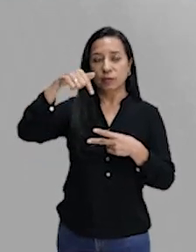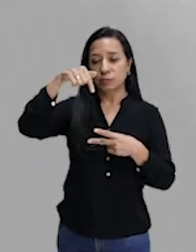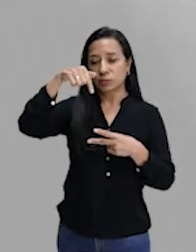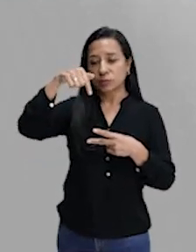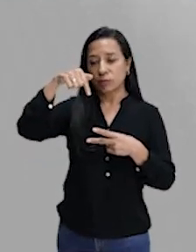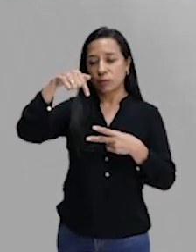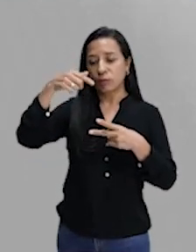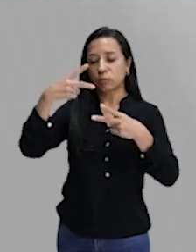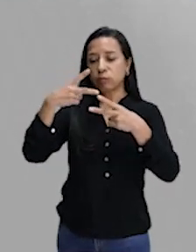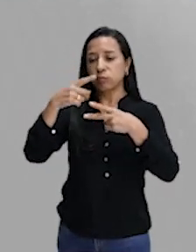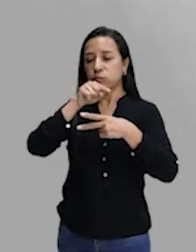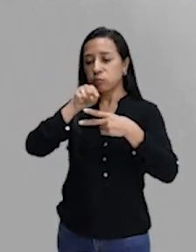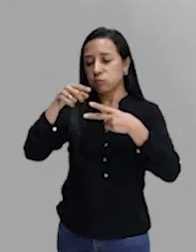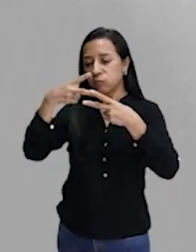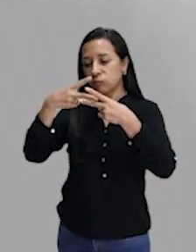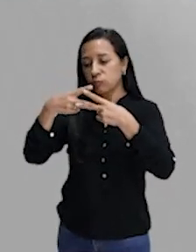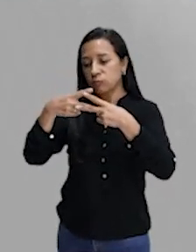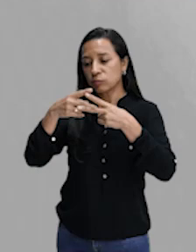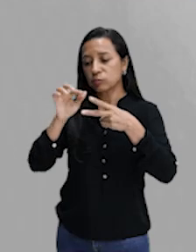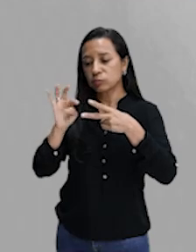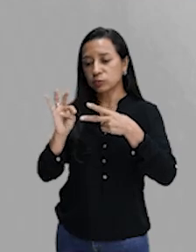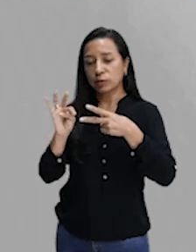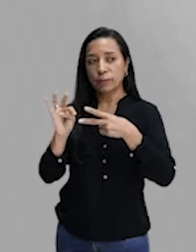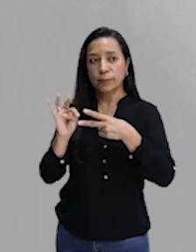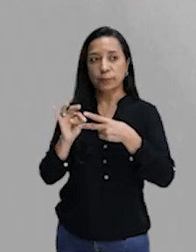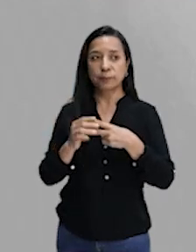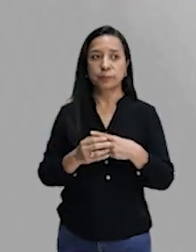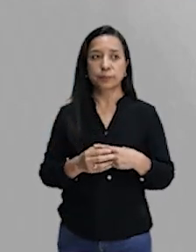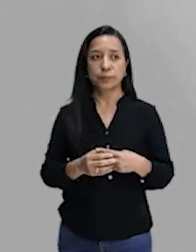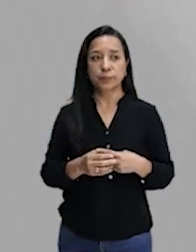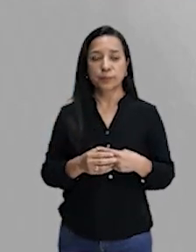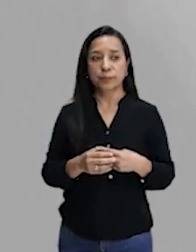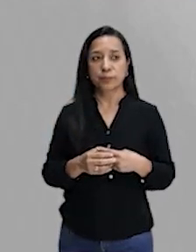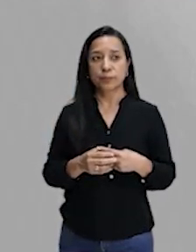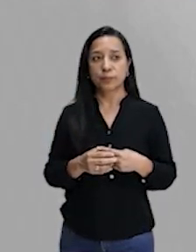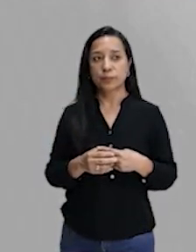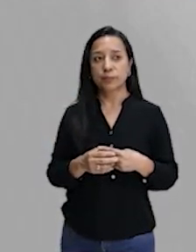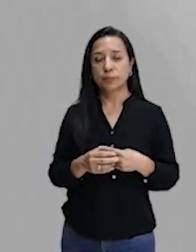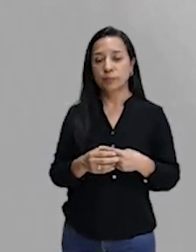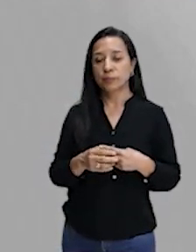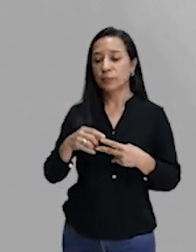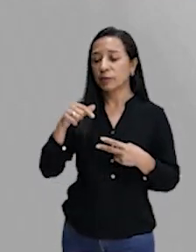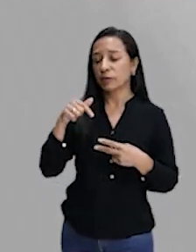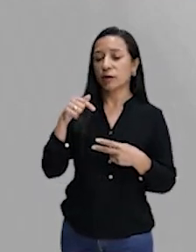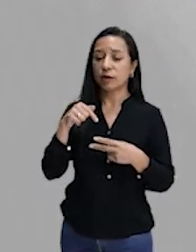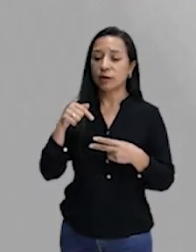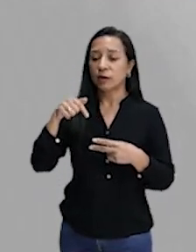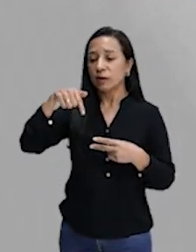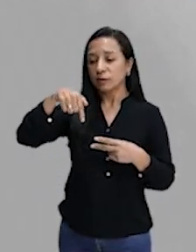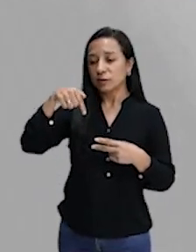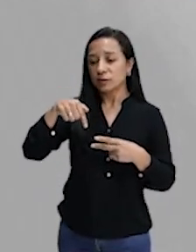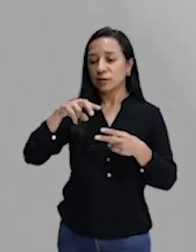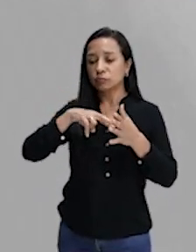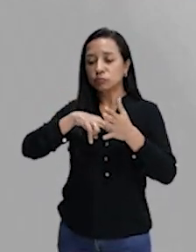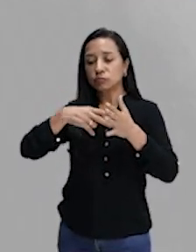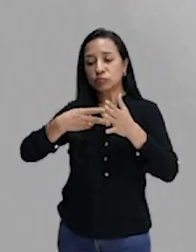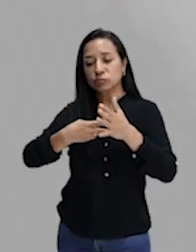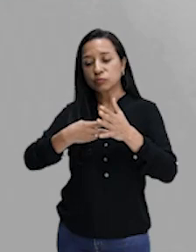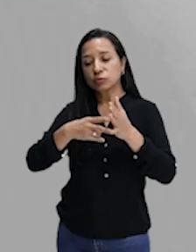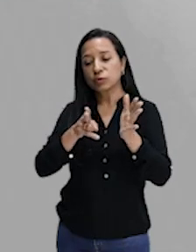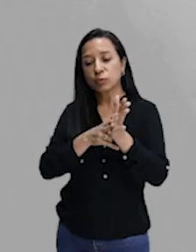é o que corrente vezes tempo pronto é fácil te